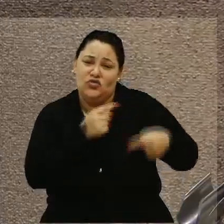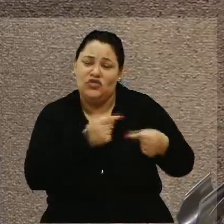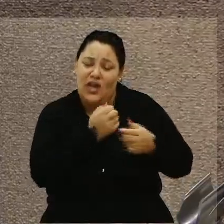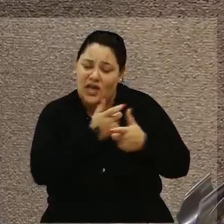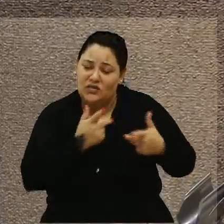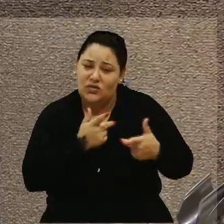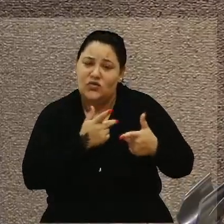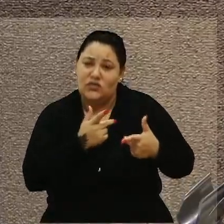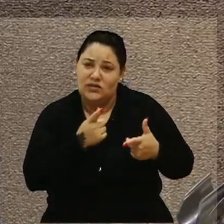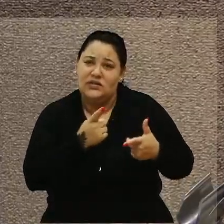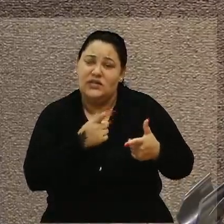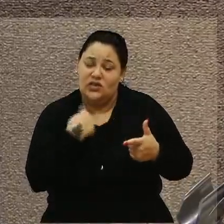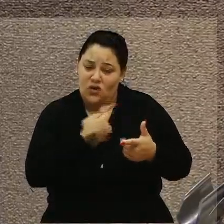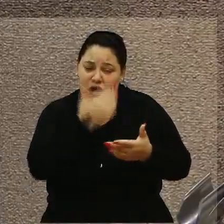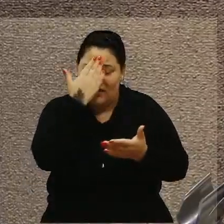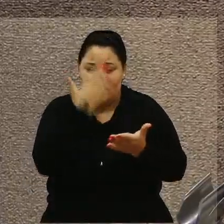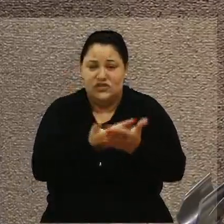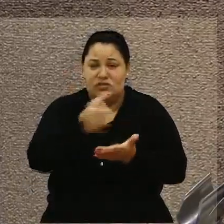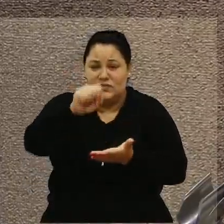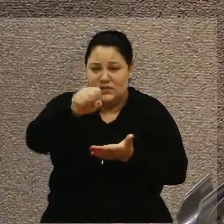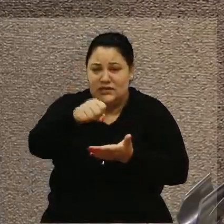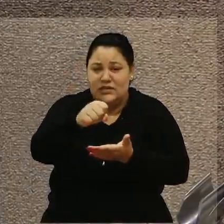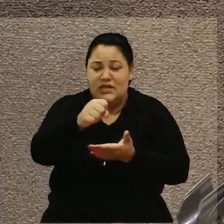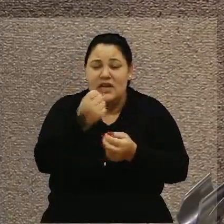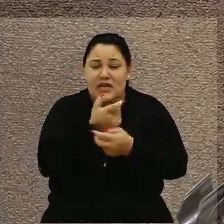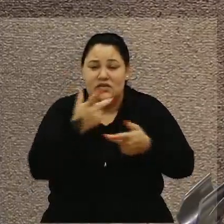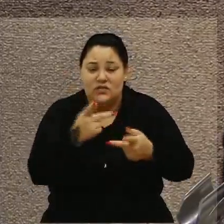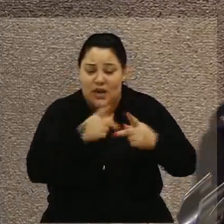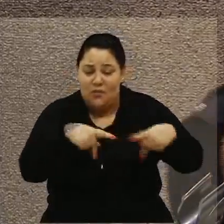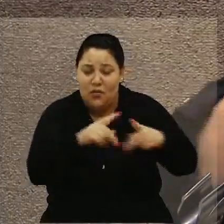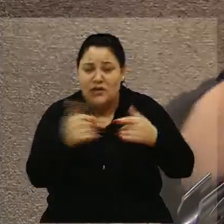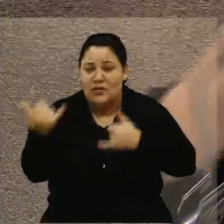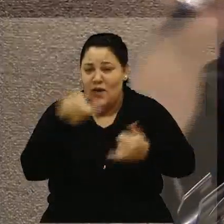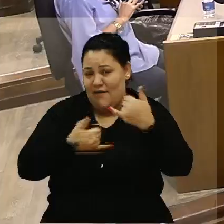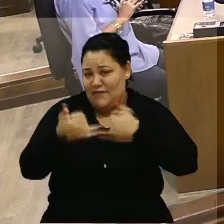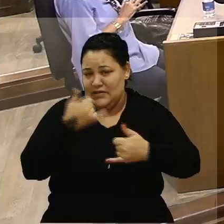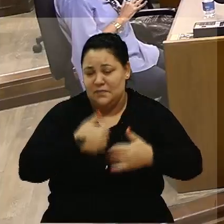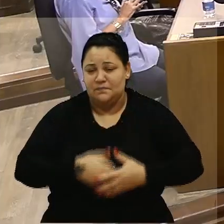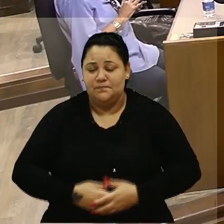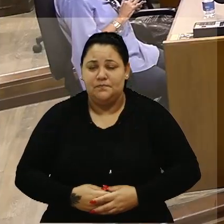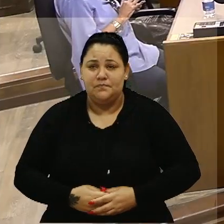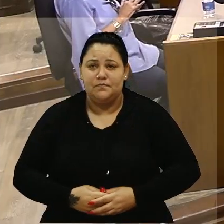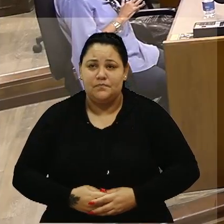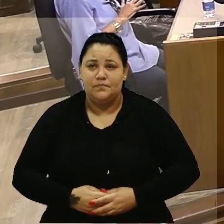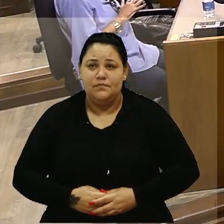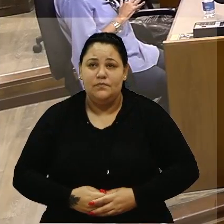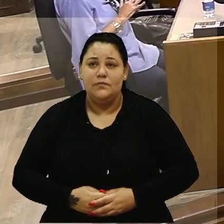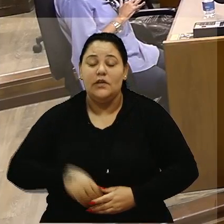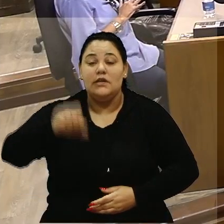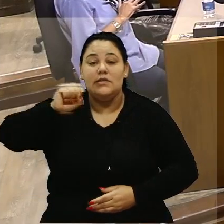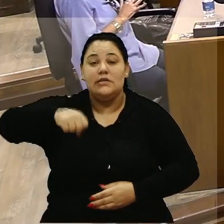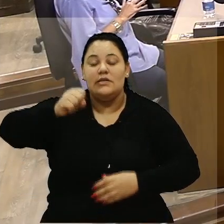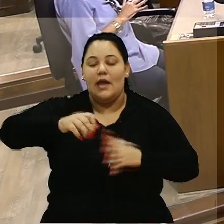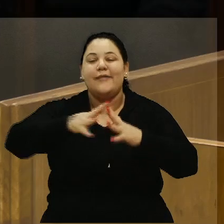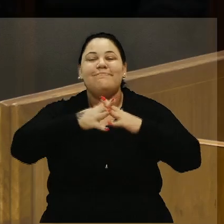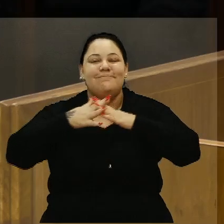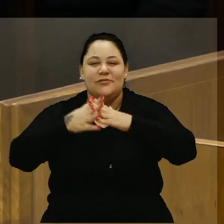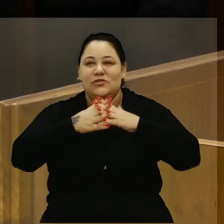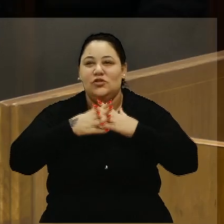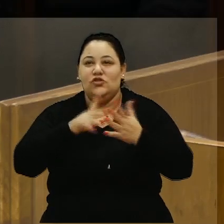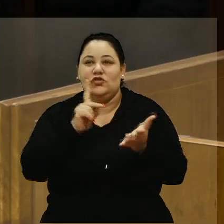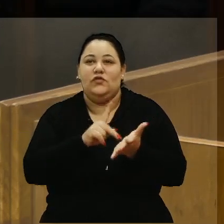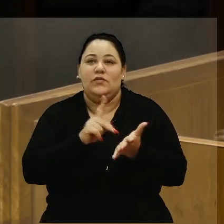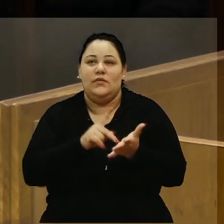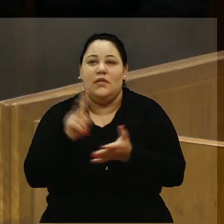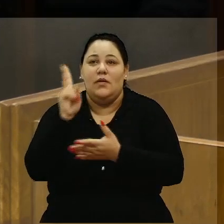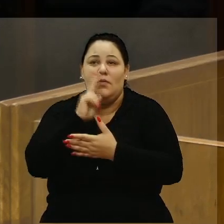gente acredita e as coisas que a população nos traz. Obrigada, vereador Iago. Sim, é uma confusão e me lembra aquele filme,